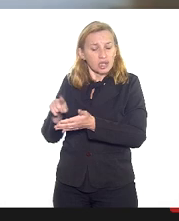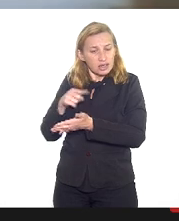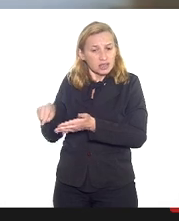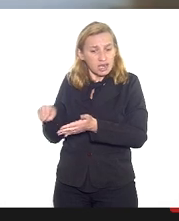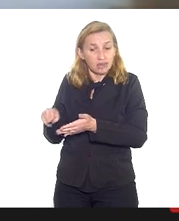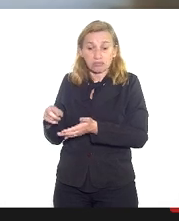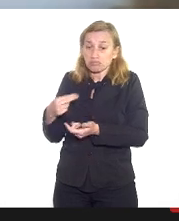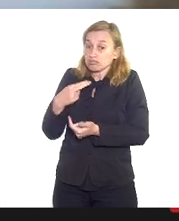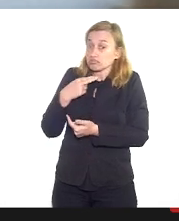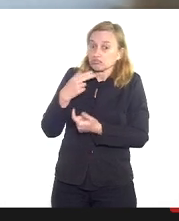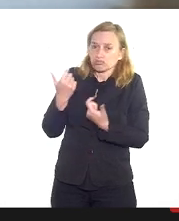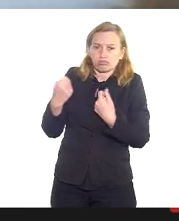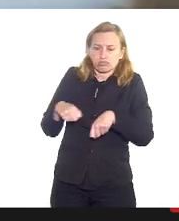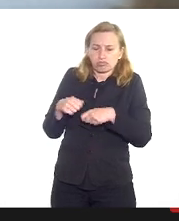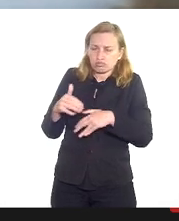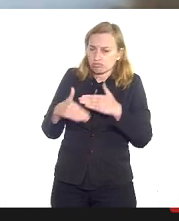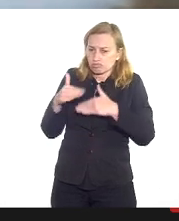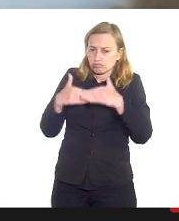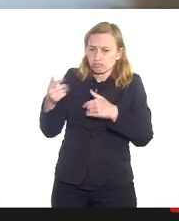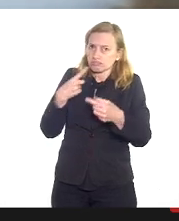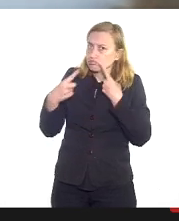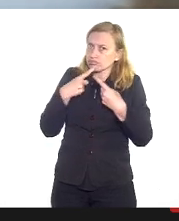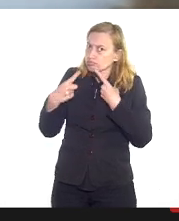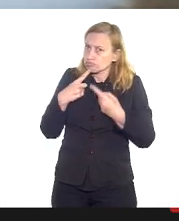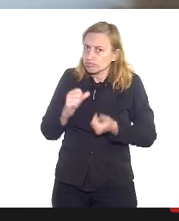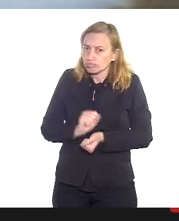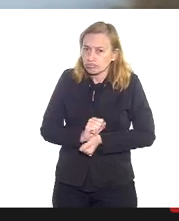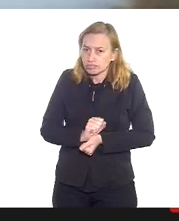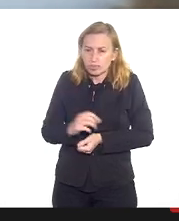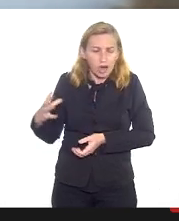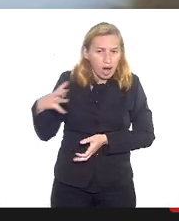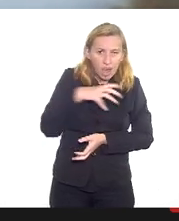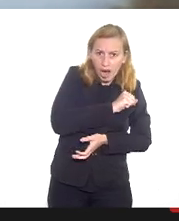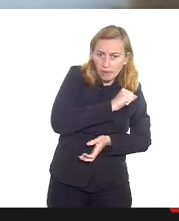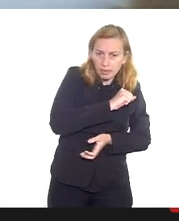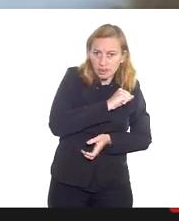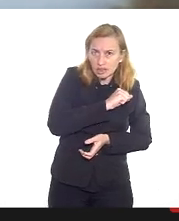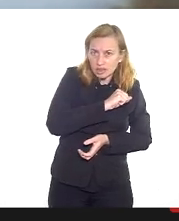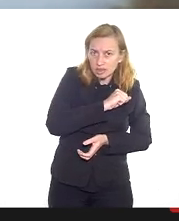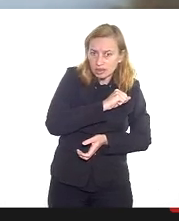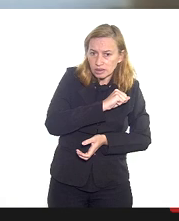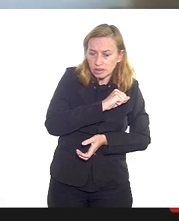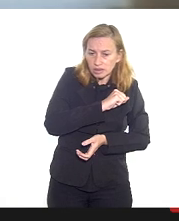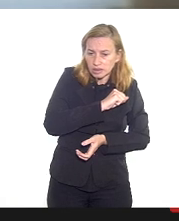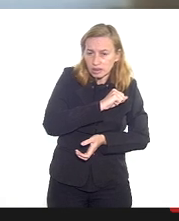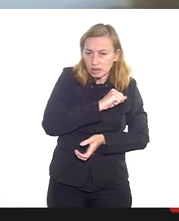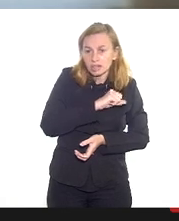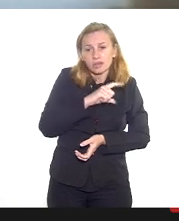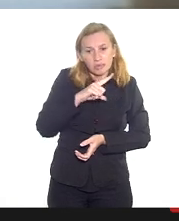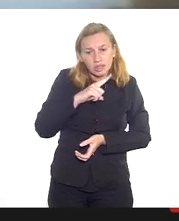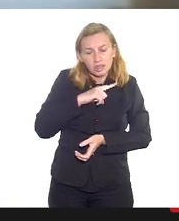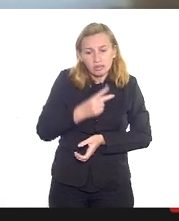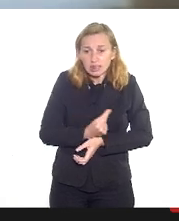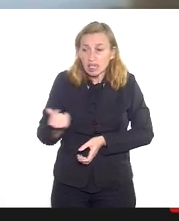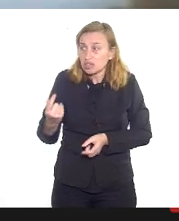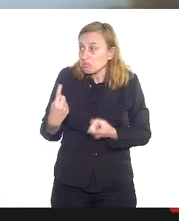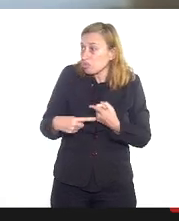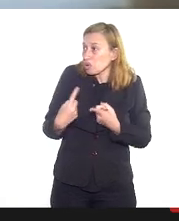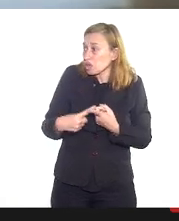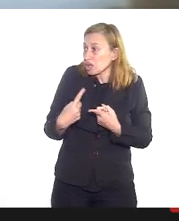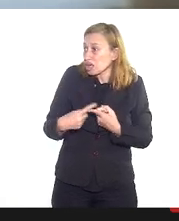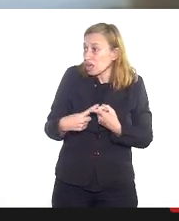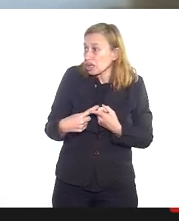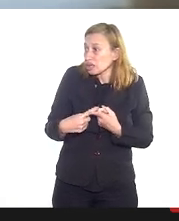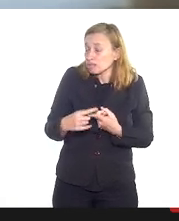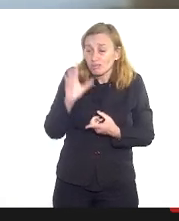a gente avançar nessa discussão de forma rápida e prática para ter alguma saída, senão a